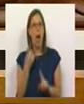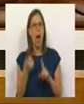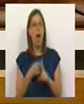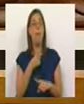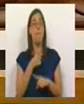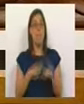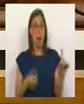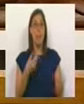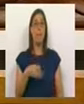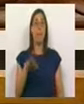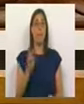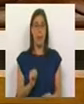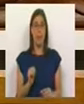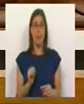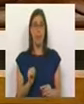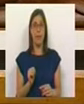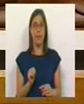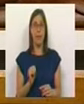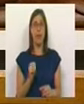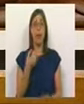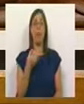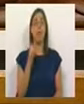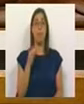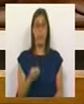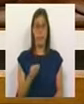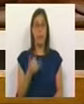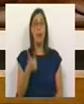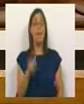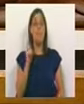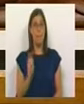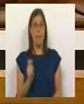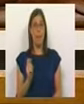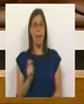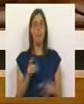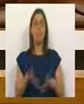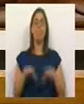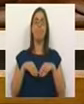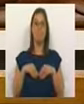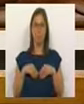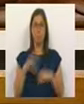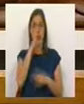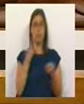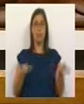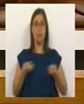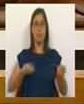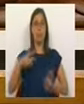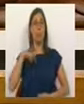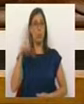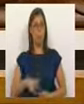meio desde que o Partido Socialista, o Partido Comunista e o Bloco de Esquerda assumiram a governação do